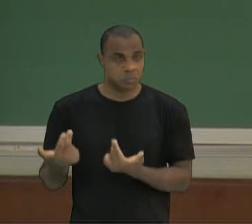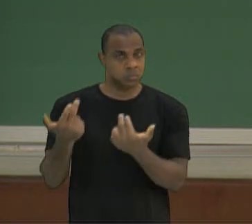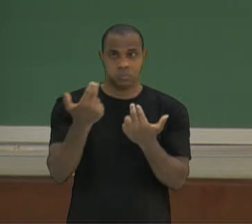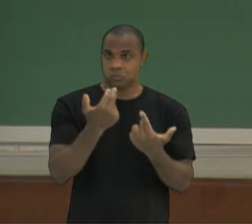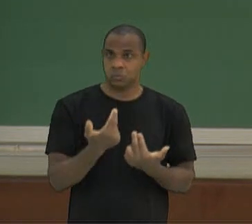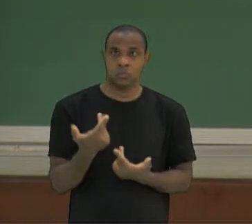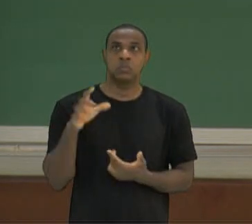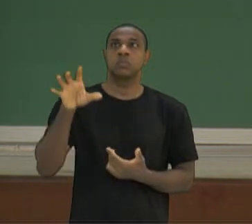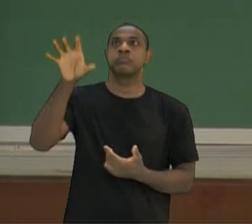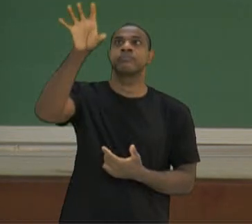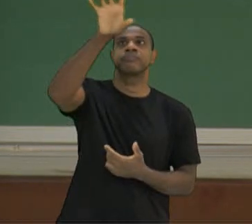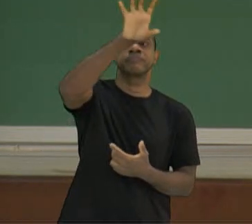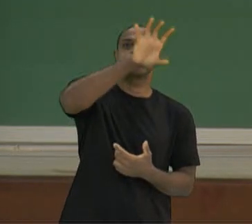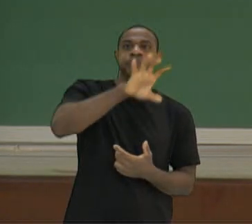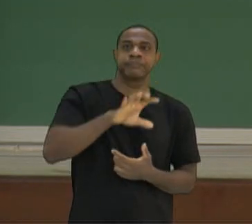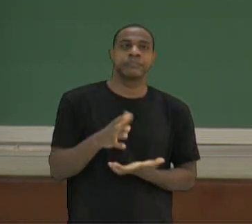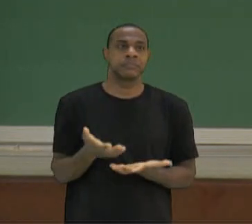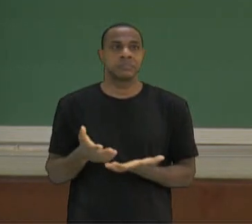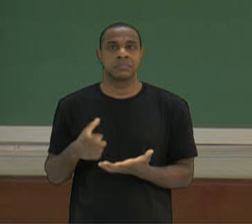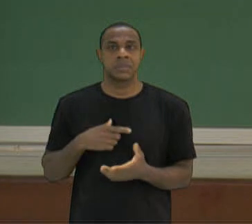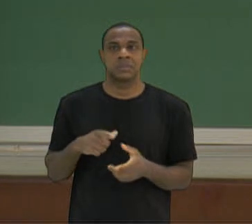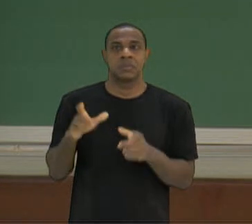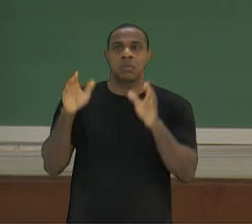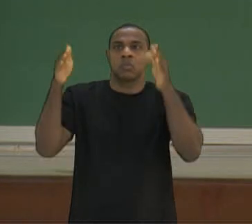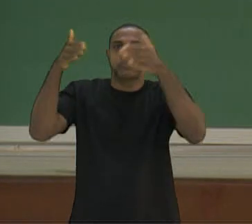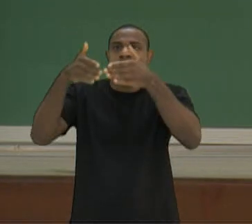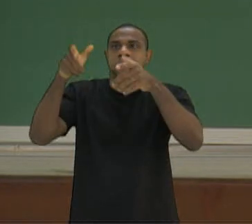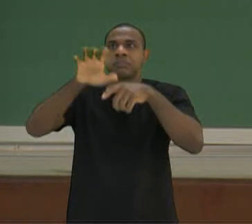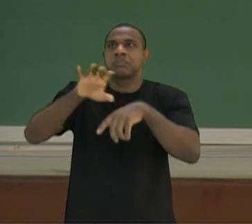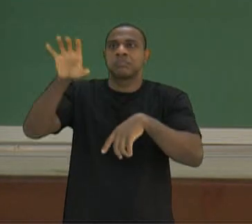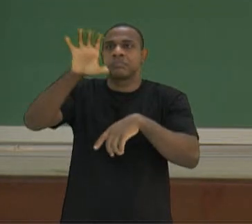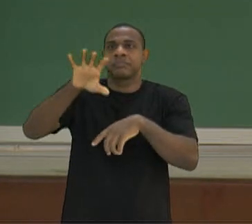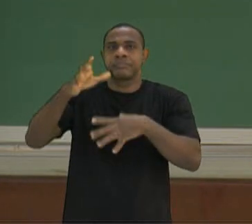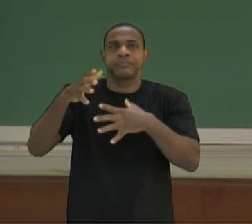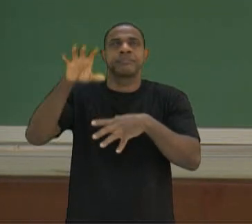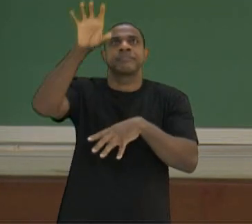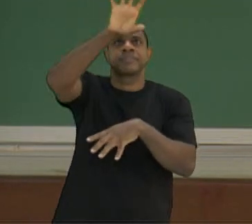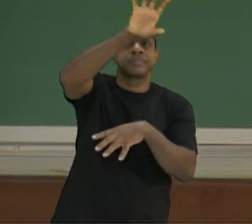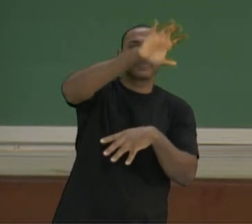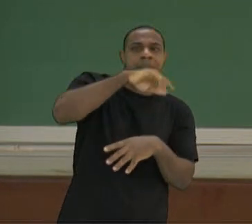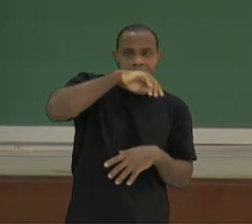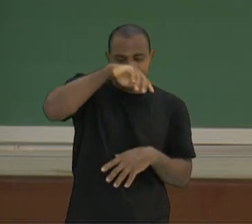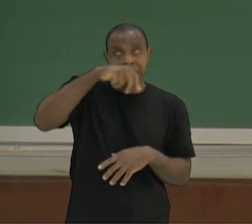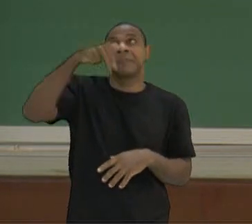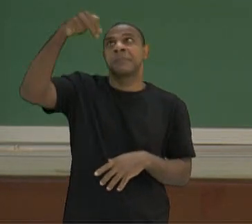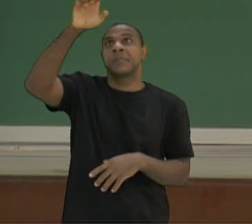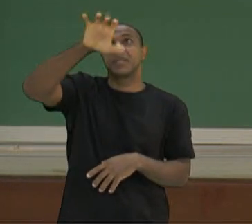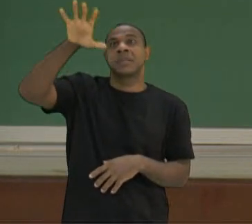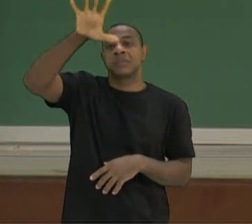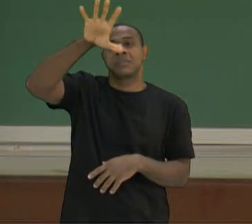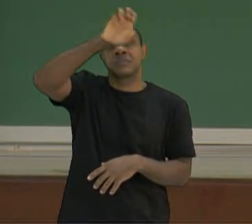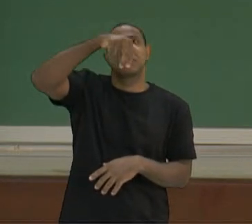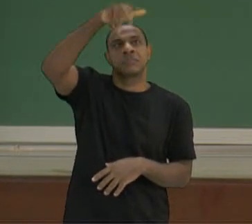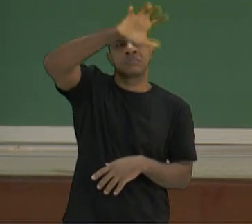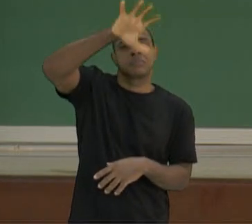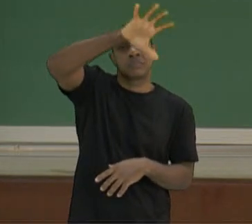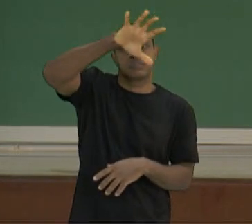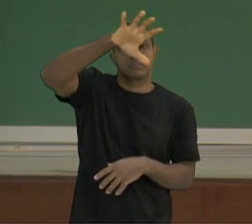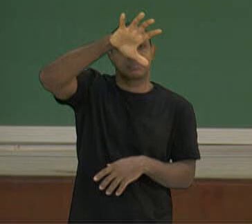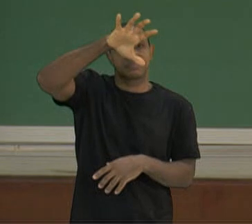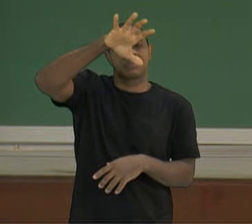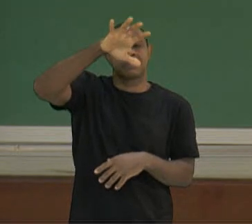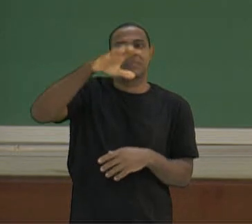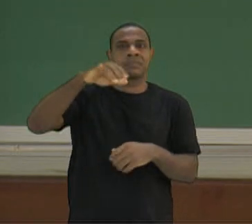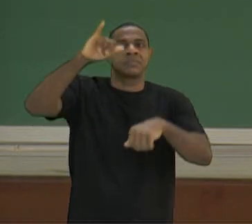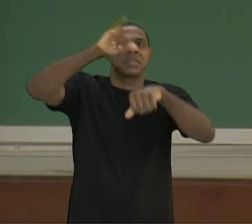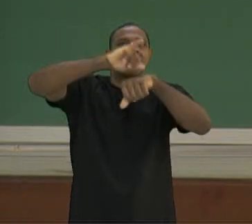regiões do Brasil, que a gente vai ter áreas bem concentradas, por exemplo, na região norte, né, só ali nas capitais, e grandes vazios demográficos,